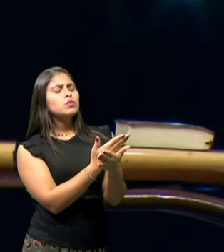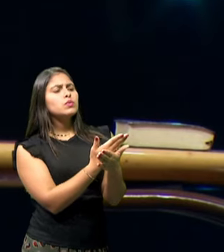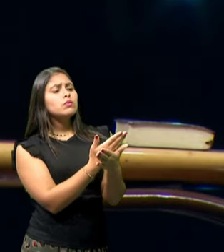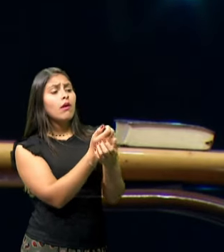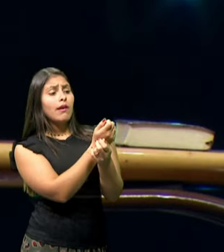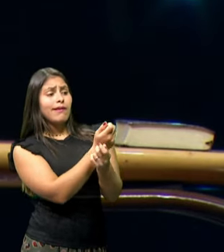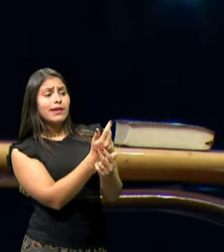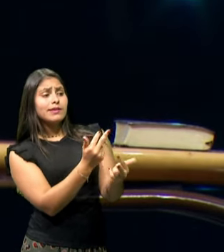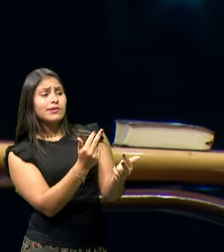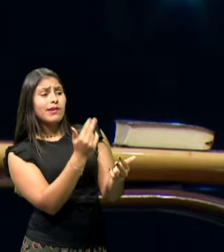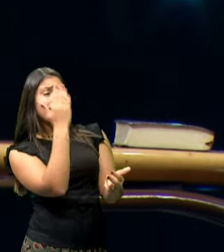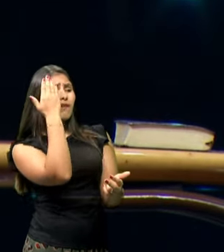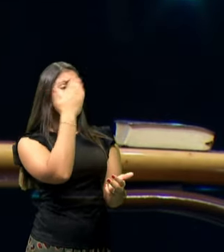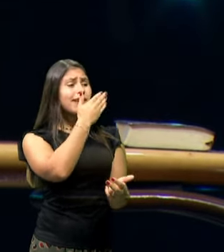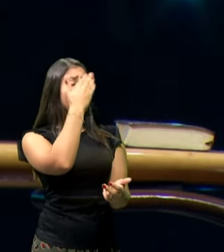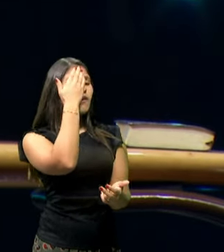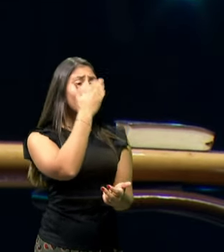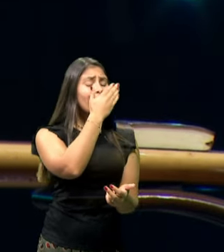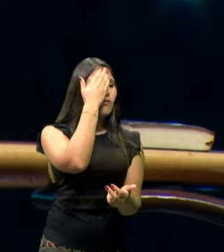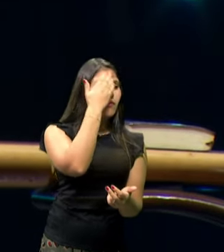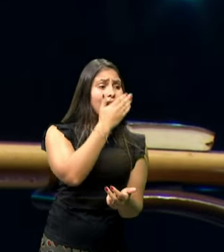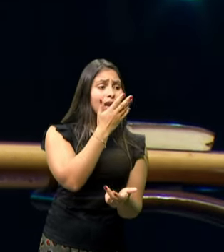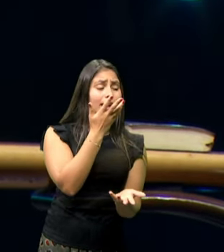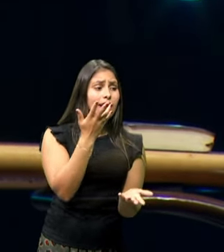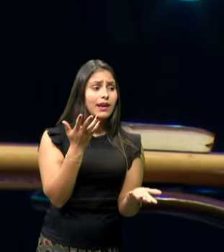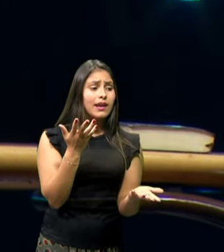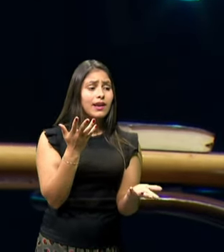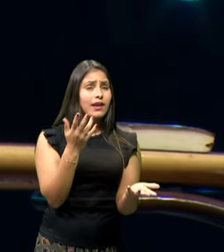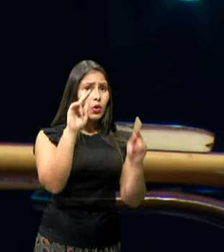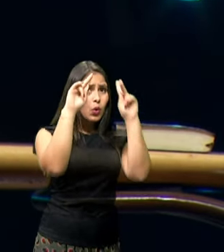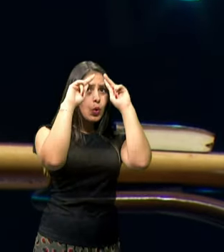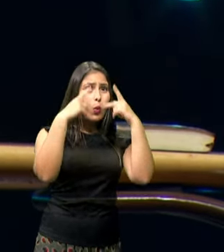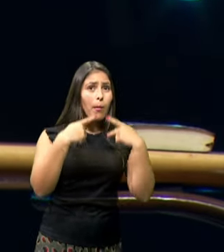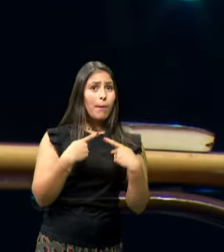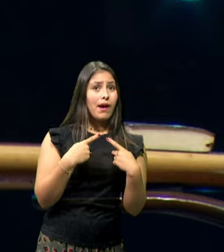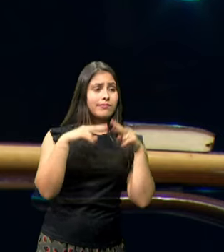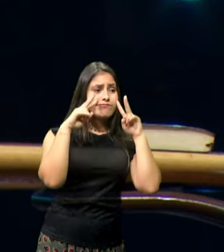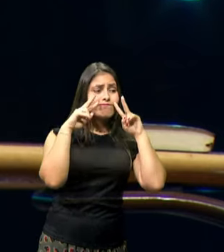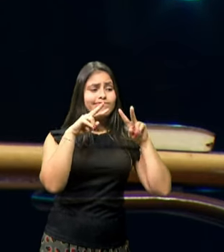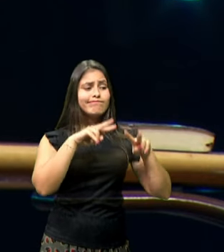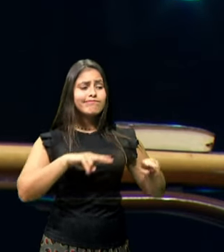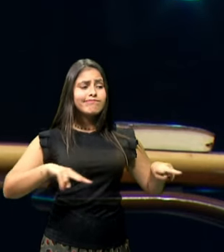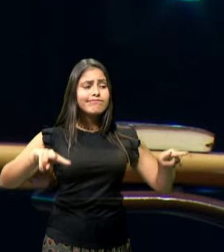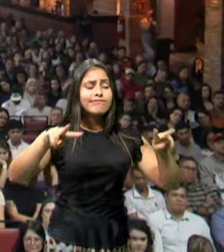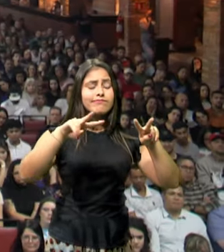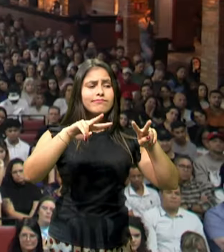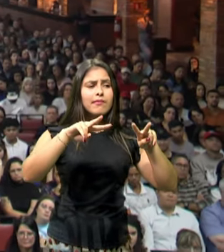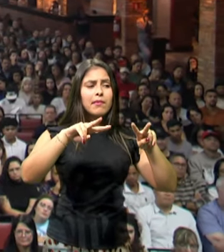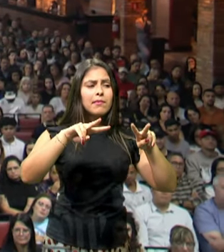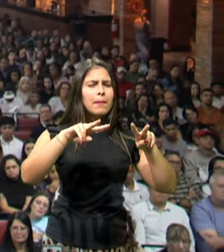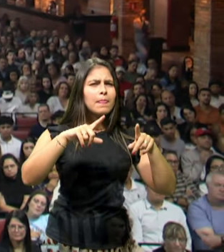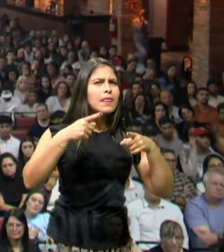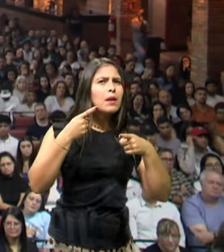nessas coisas que não são palpáveis ao mundo humano? Eu vou te dizer por quê.